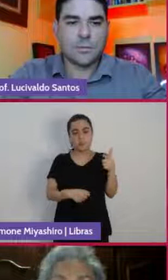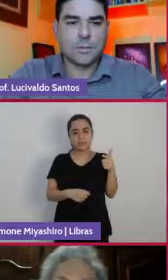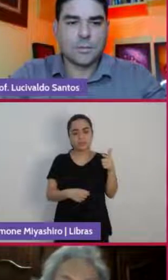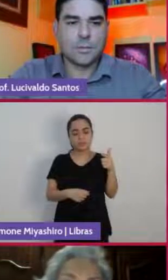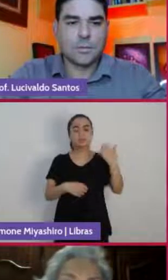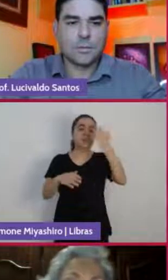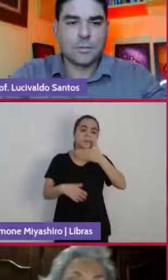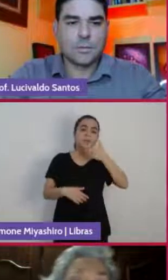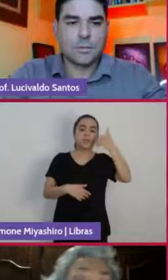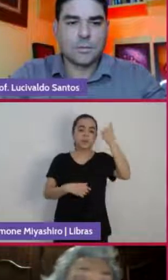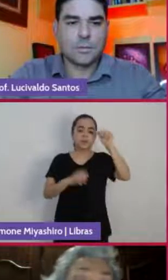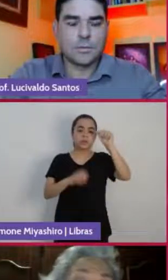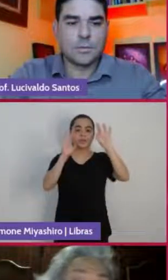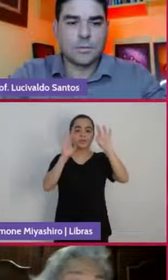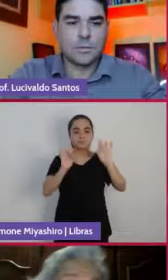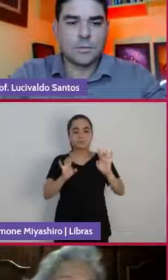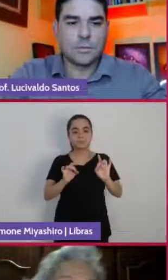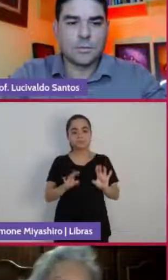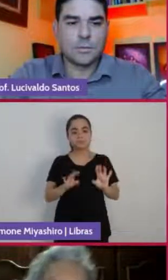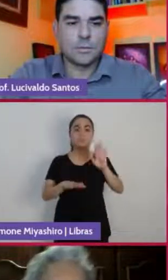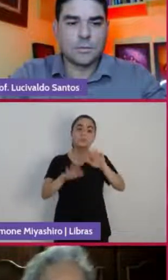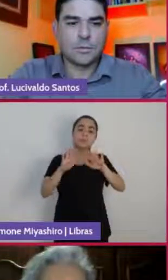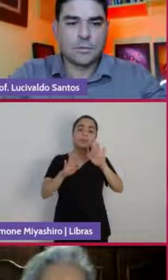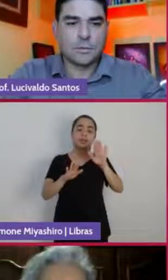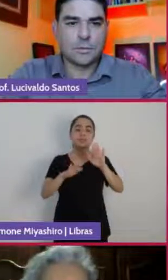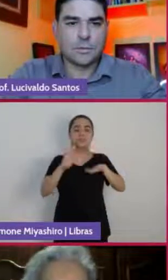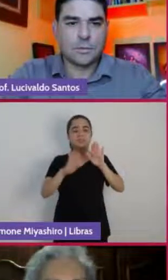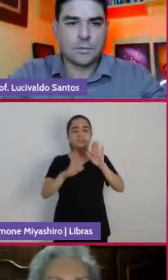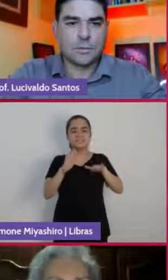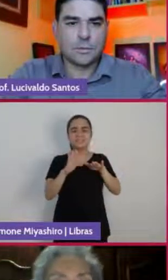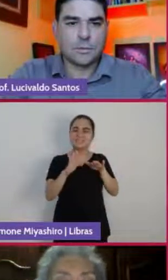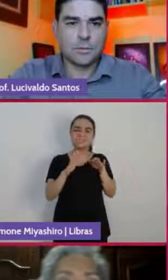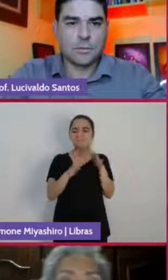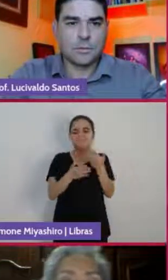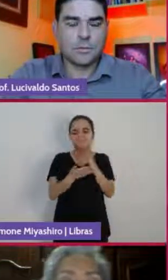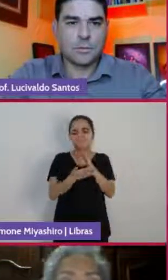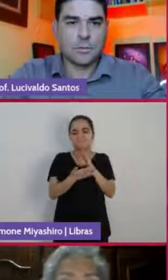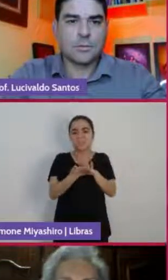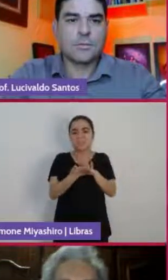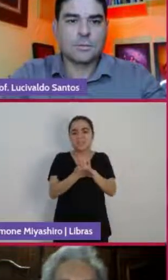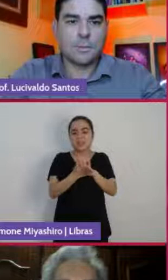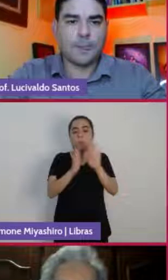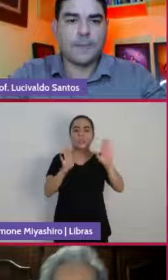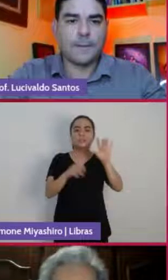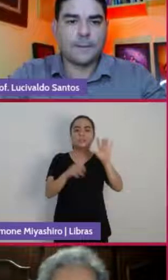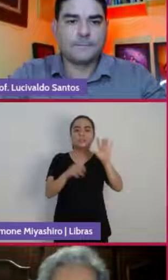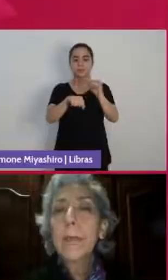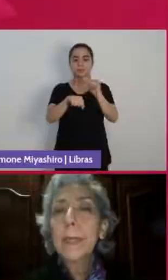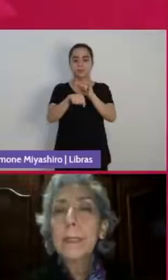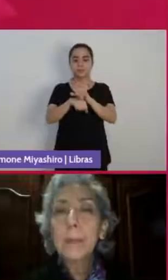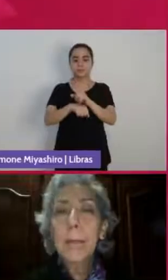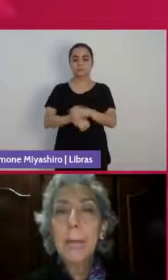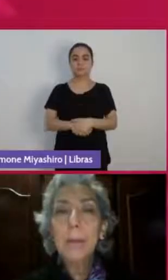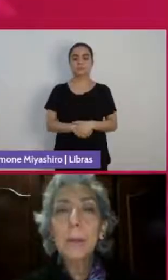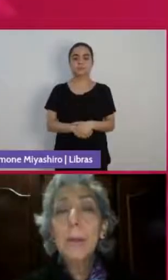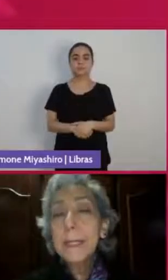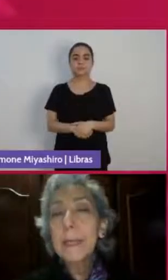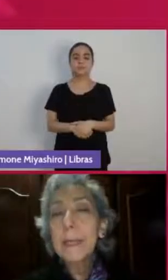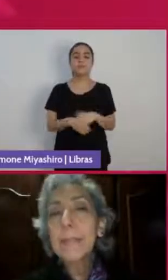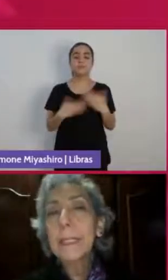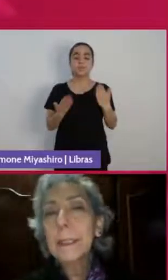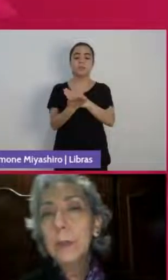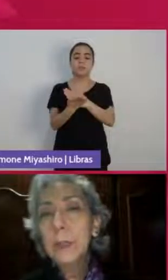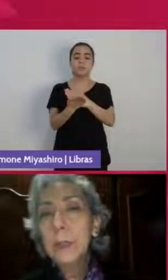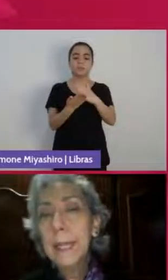aprimoramento, especialização, ou fizeram, mas alguma dicasinha que pode ter ficado faltando. Então, vamos lá. Vamos